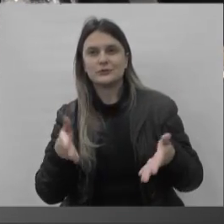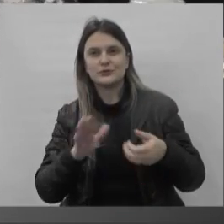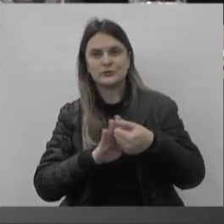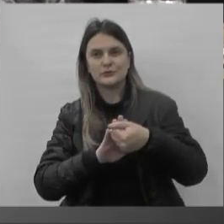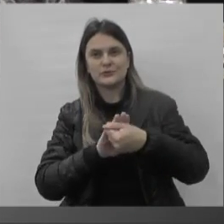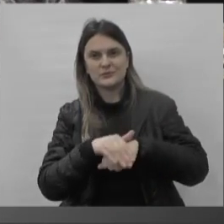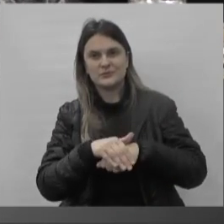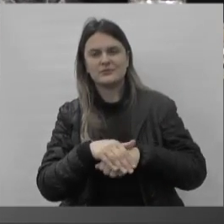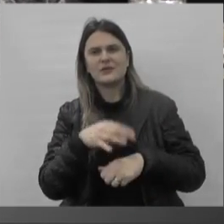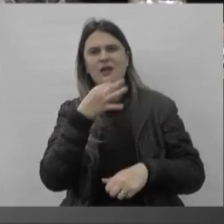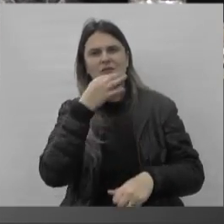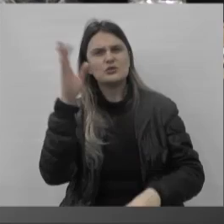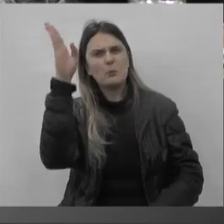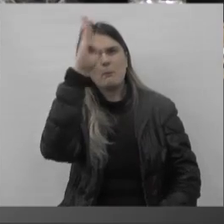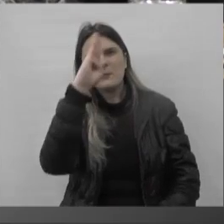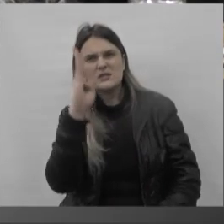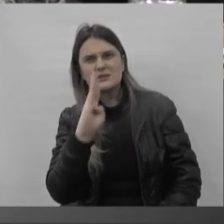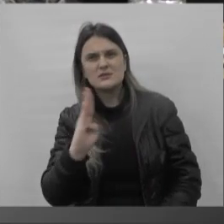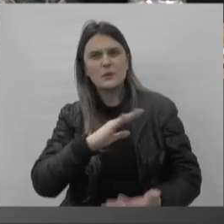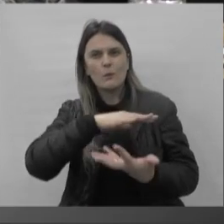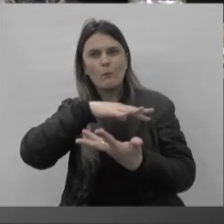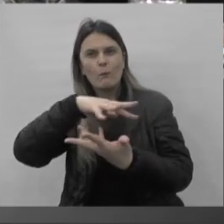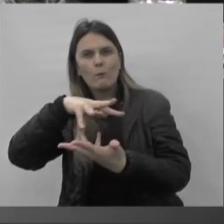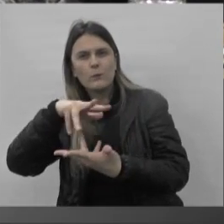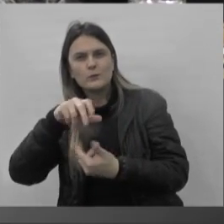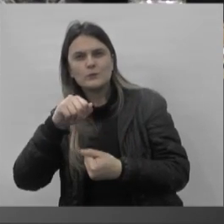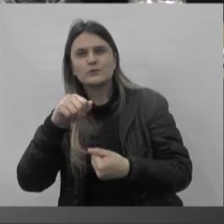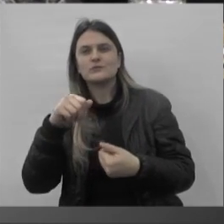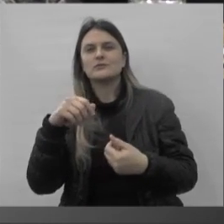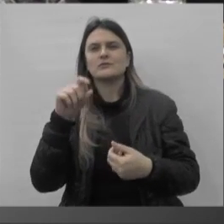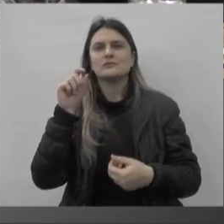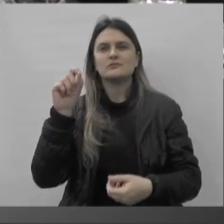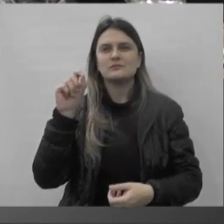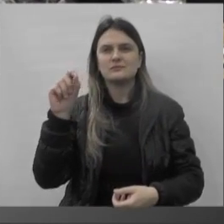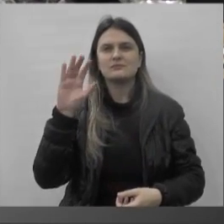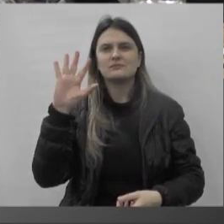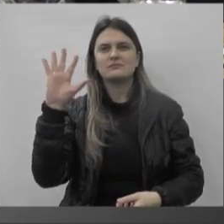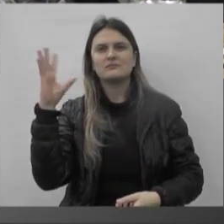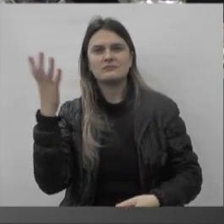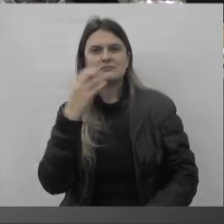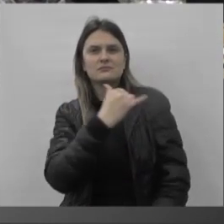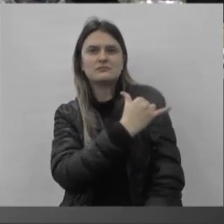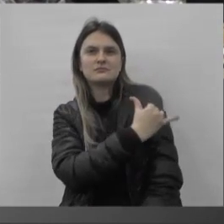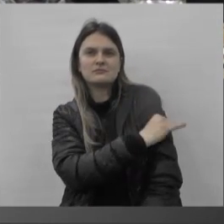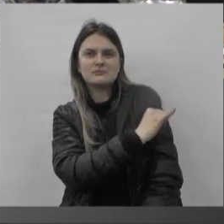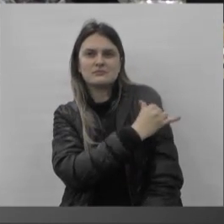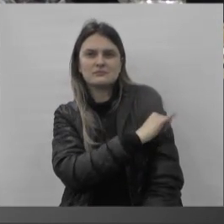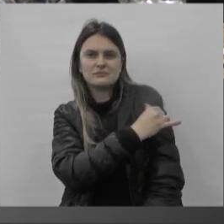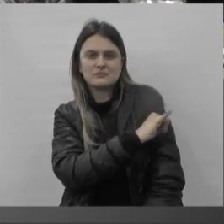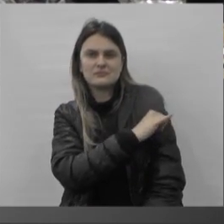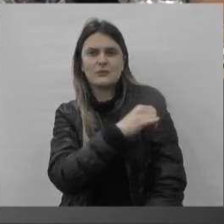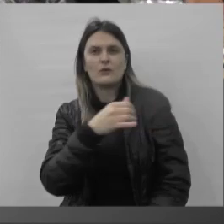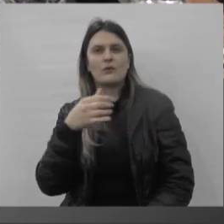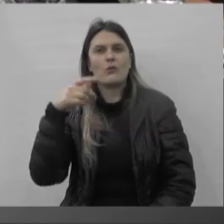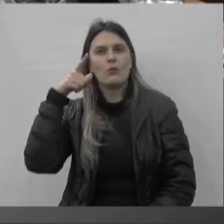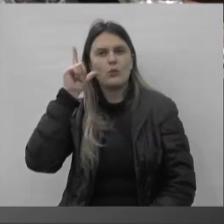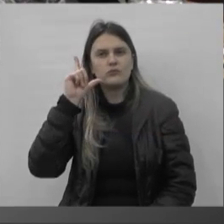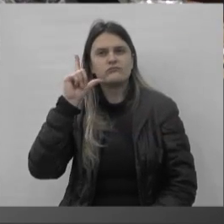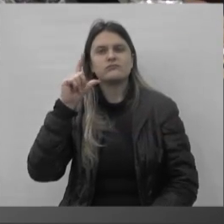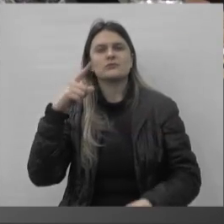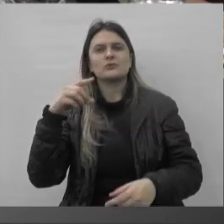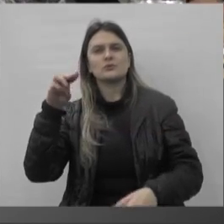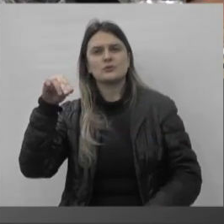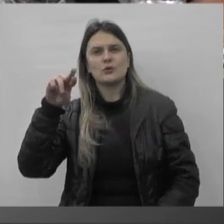Acho que o Brasil inteiro, o mundo inteiro está perplexo, né, com o que aconteceu no Rio de Janeiro ontem, né,